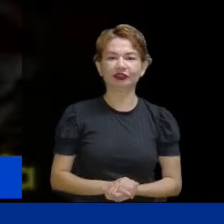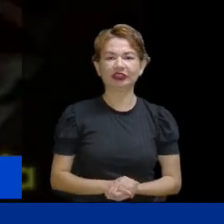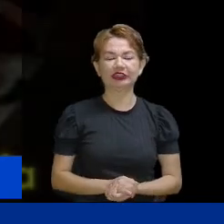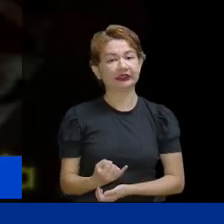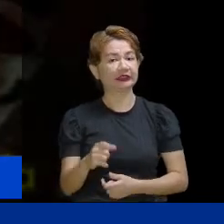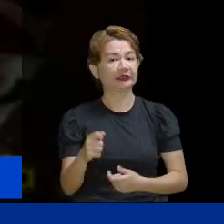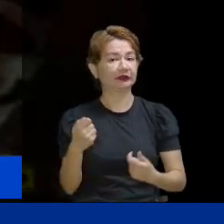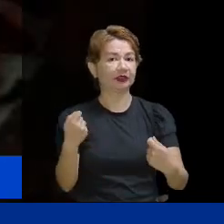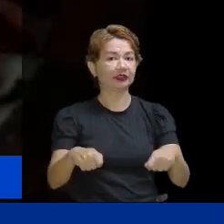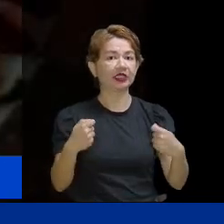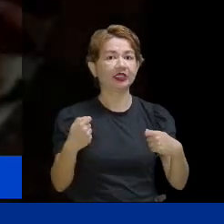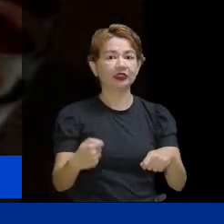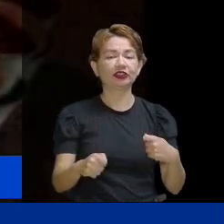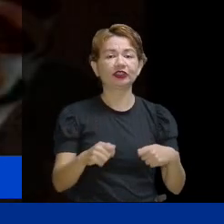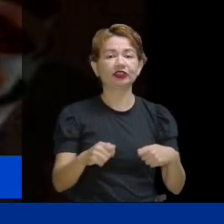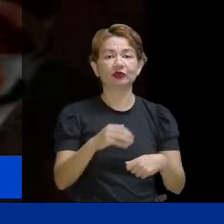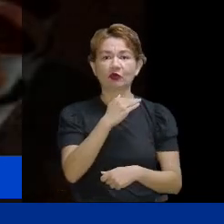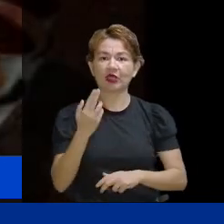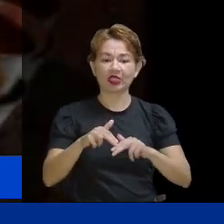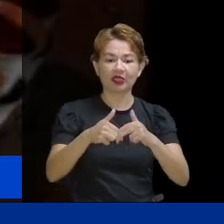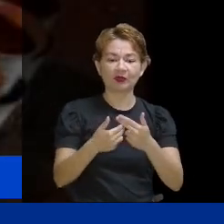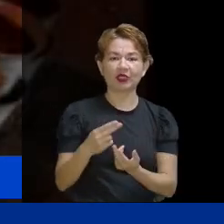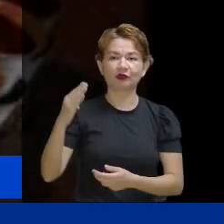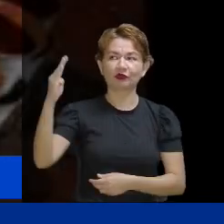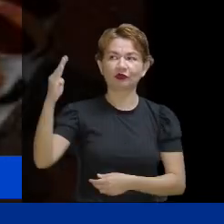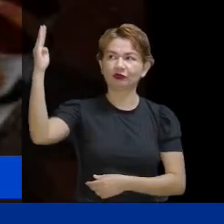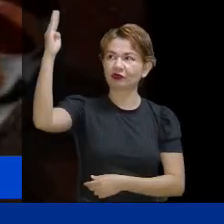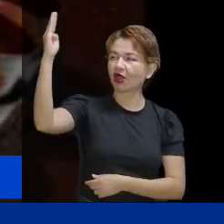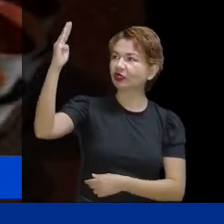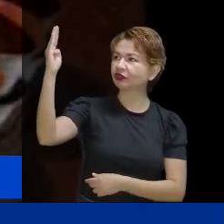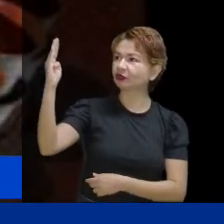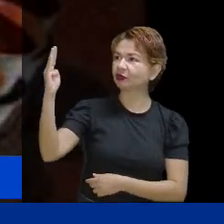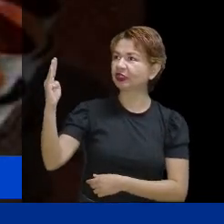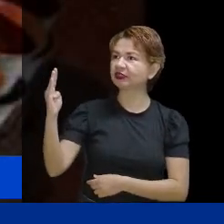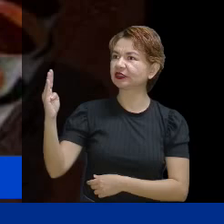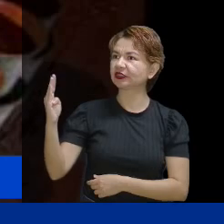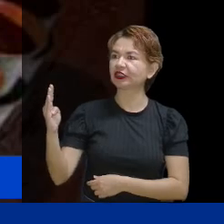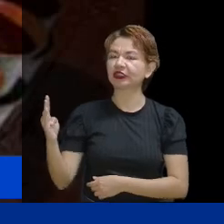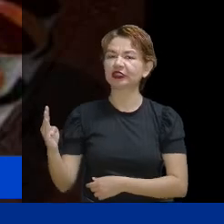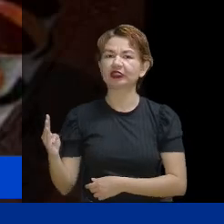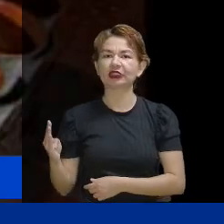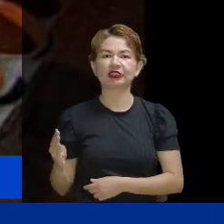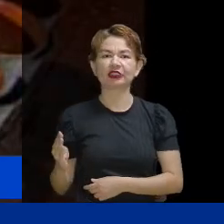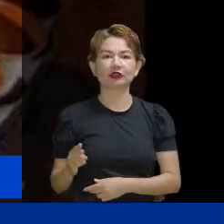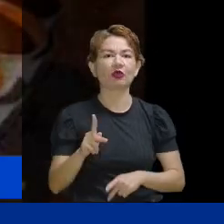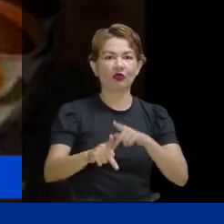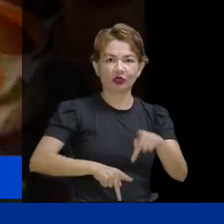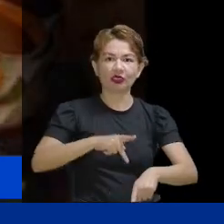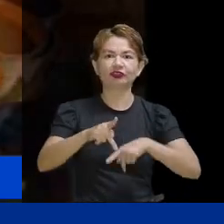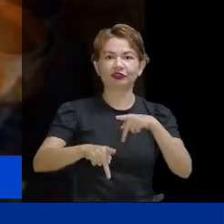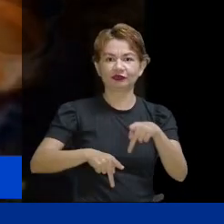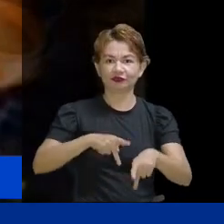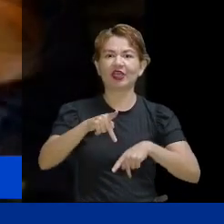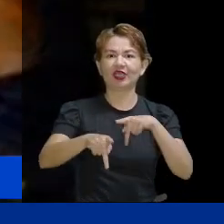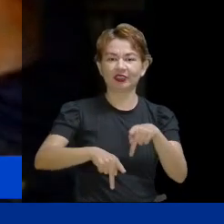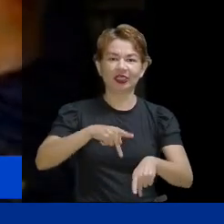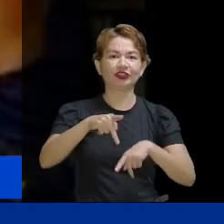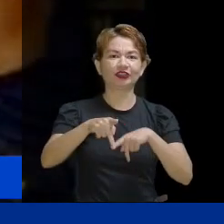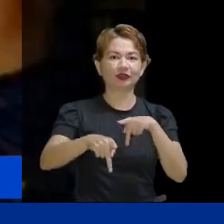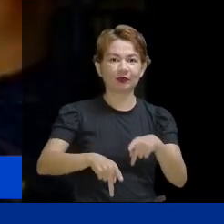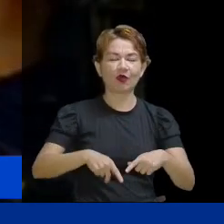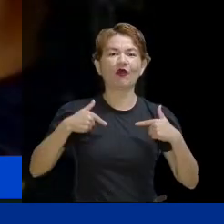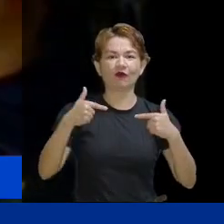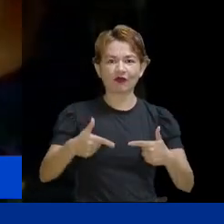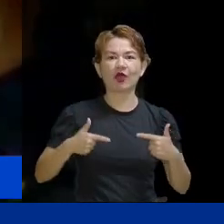algum dia de morrer pelo nosso Brasil, hão de ver